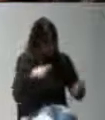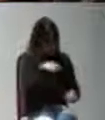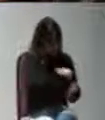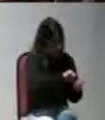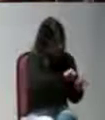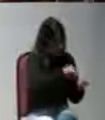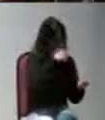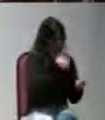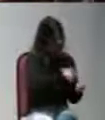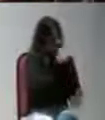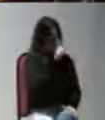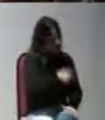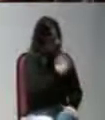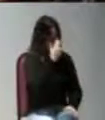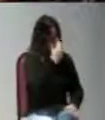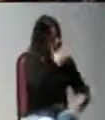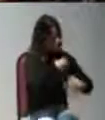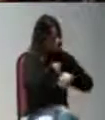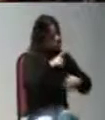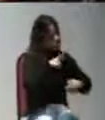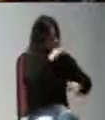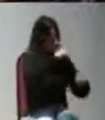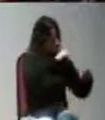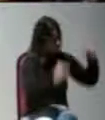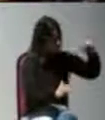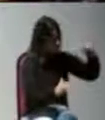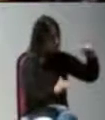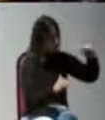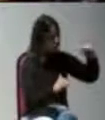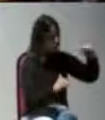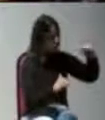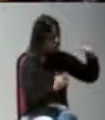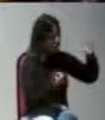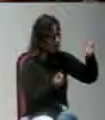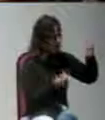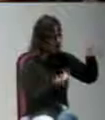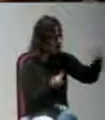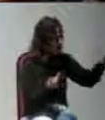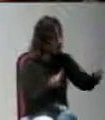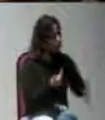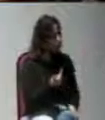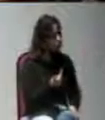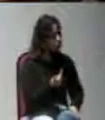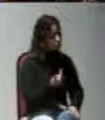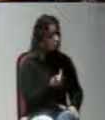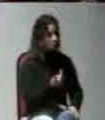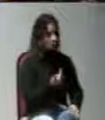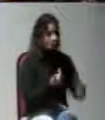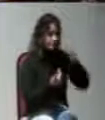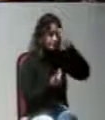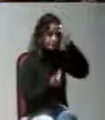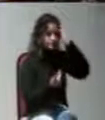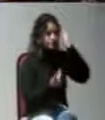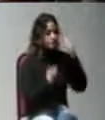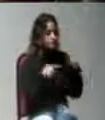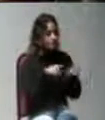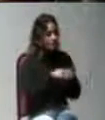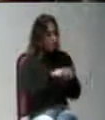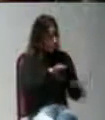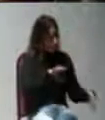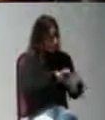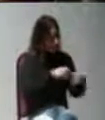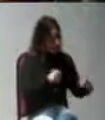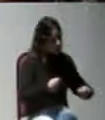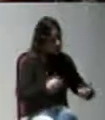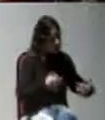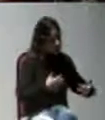regime formador de desigualdades em sua essência, foi no seu bojo derivado de sua própria necessidade que, pela